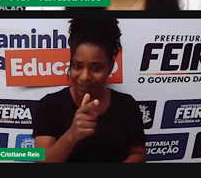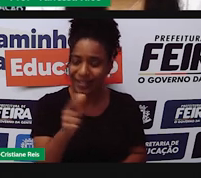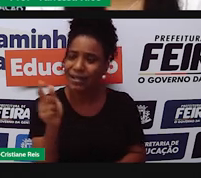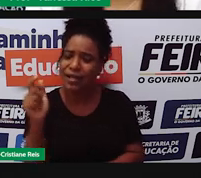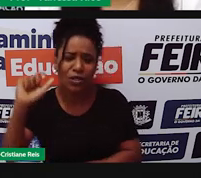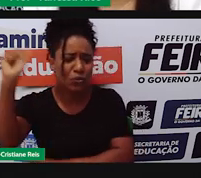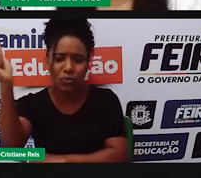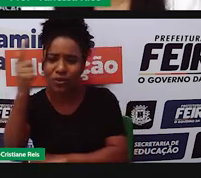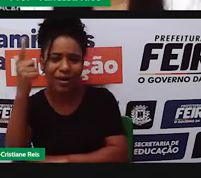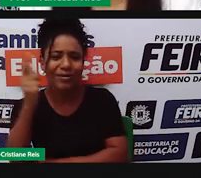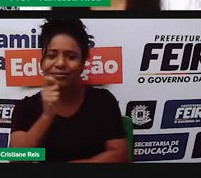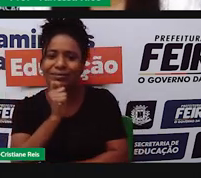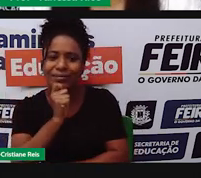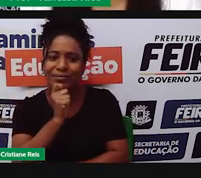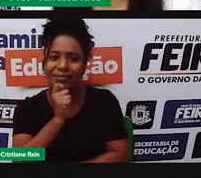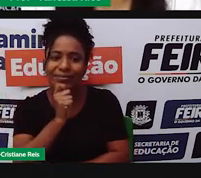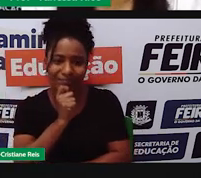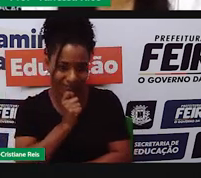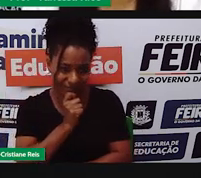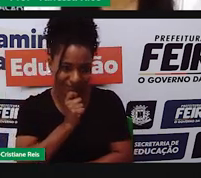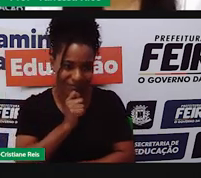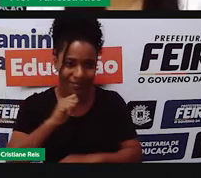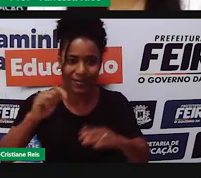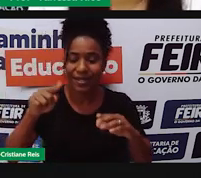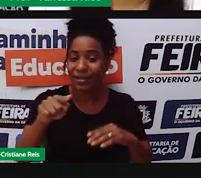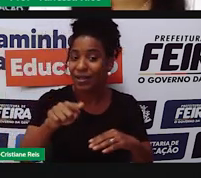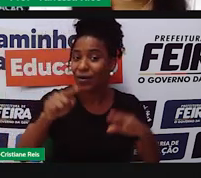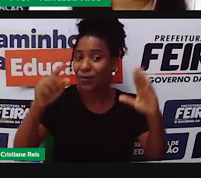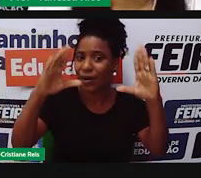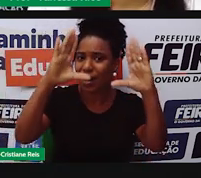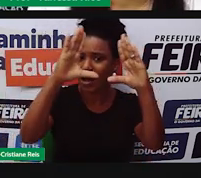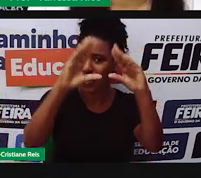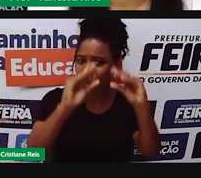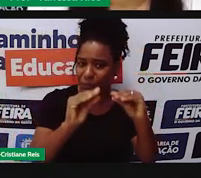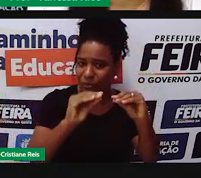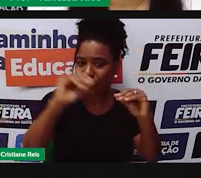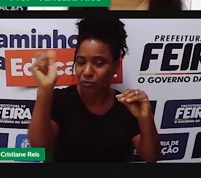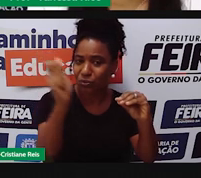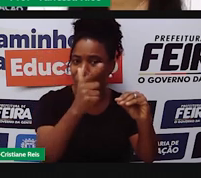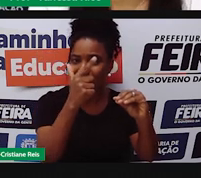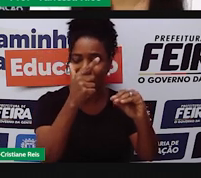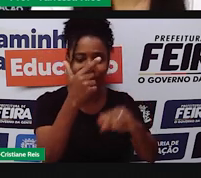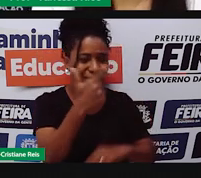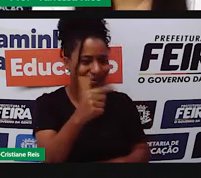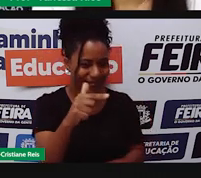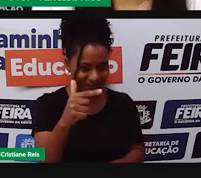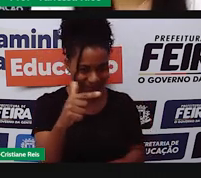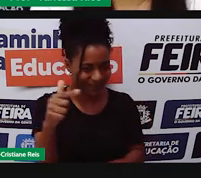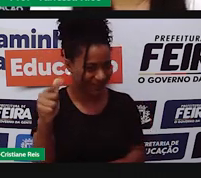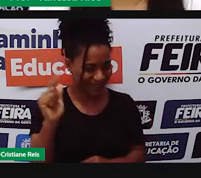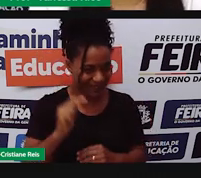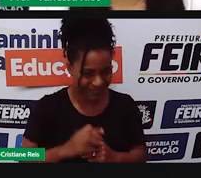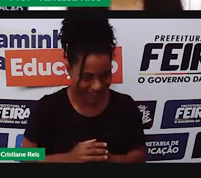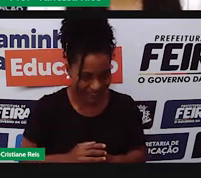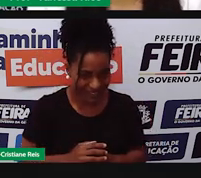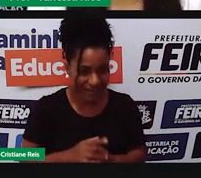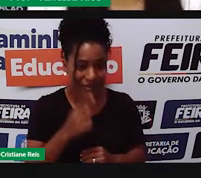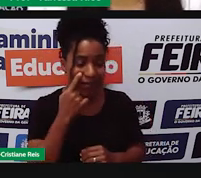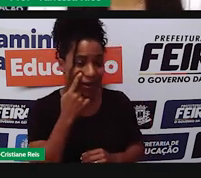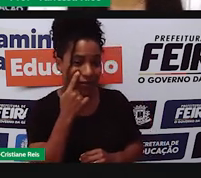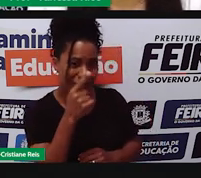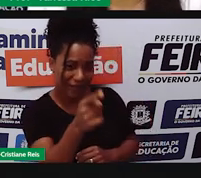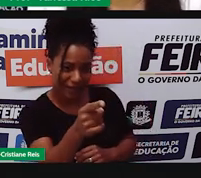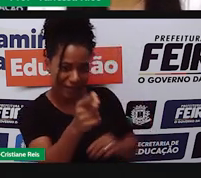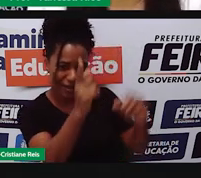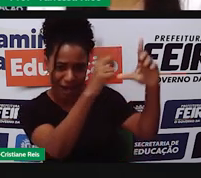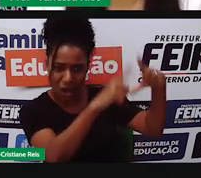sol. O sol não está refletindo a sua luz diretamente, né? No ambiente, principalmente aí nesse ambiente onde a imagem